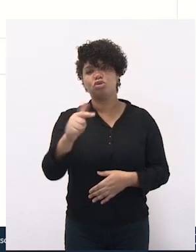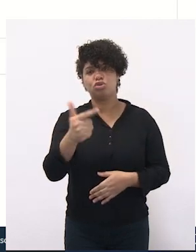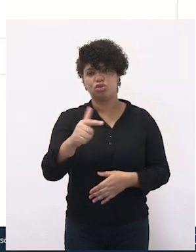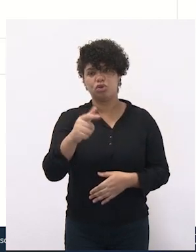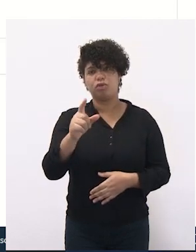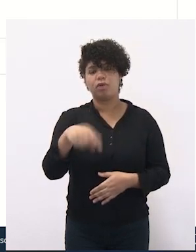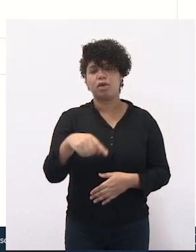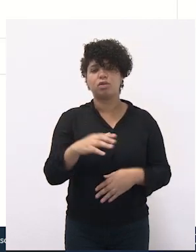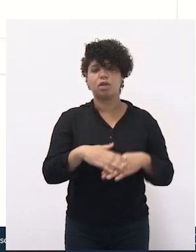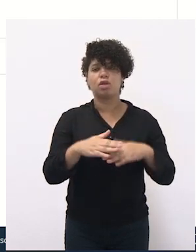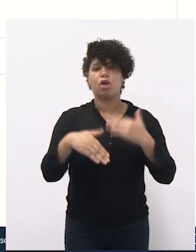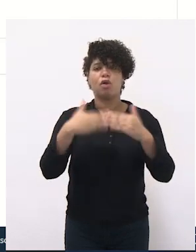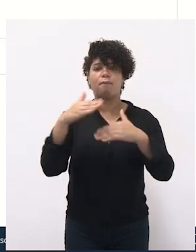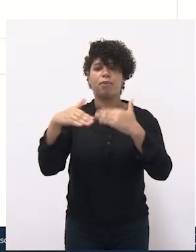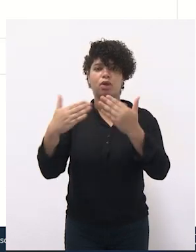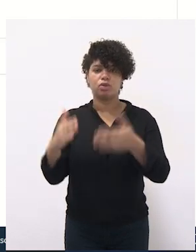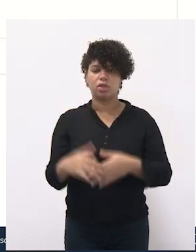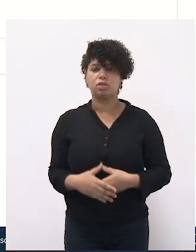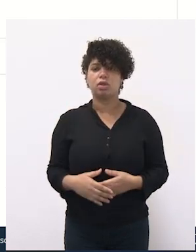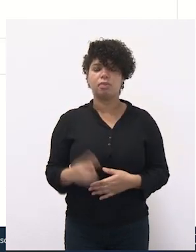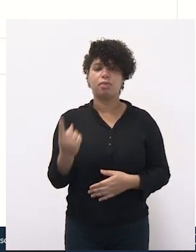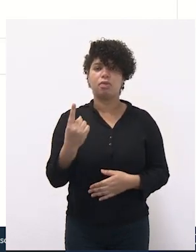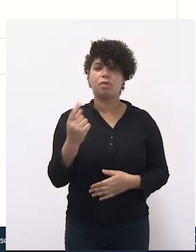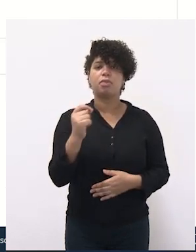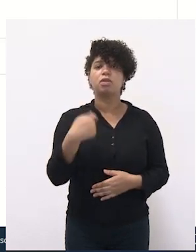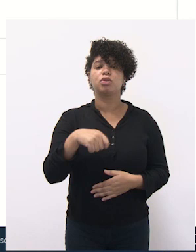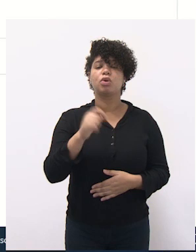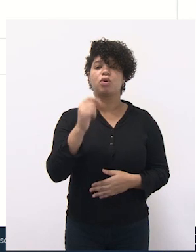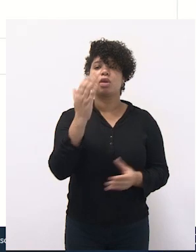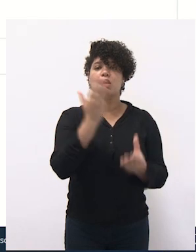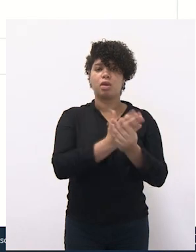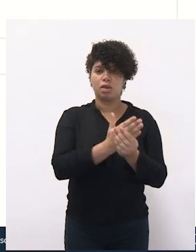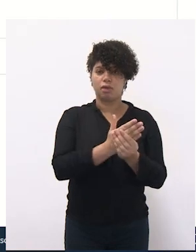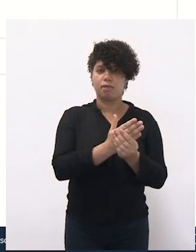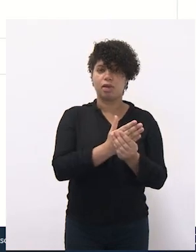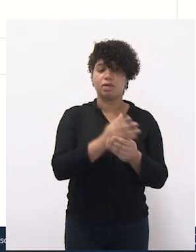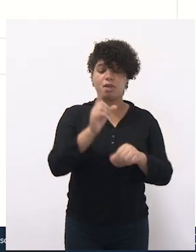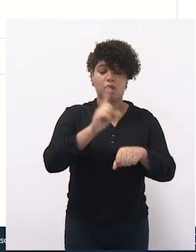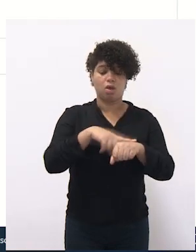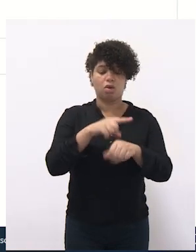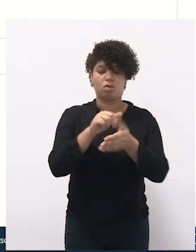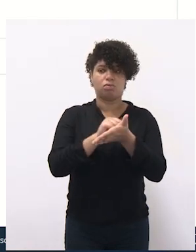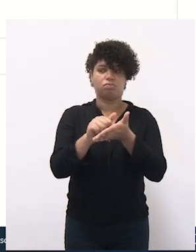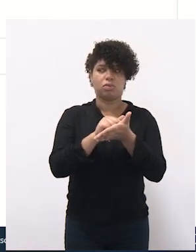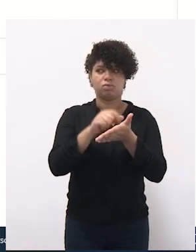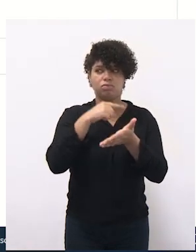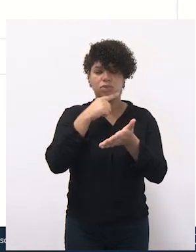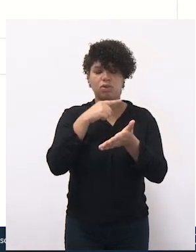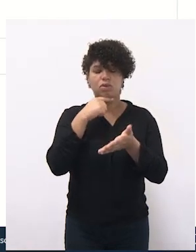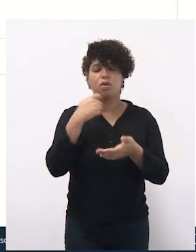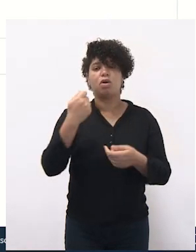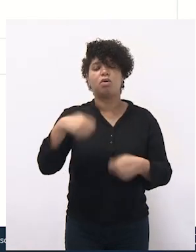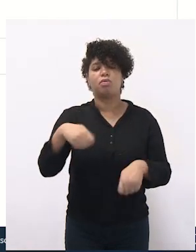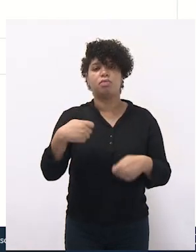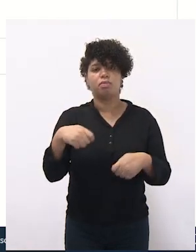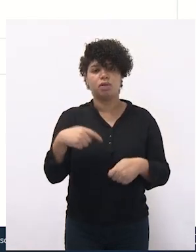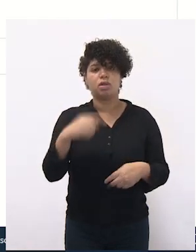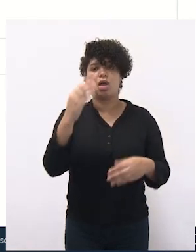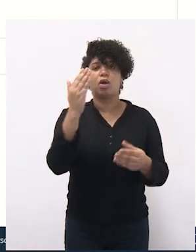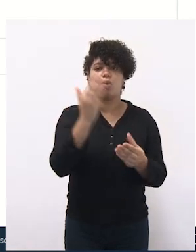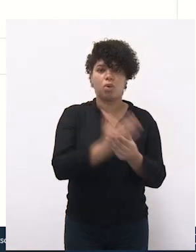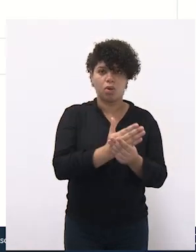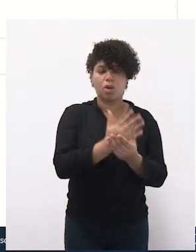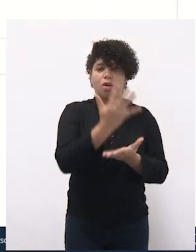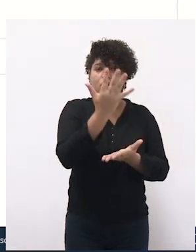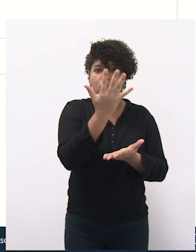esse é o processo. Você primeiro arquiva. Não tem como você excluir imediatamente. Você você arquiva a